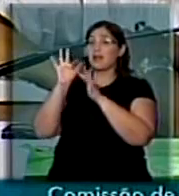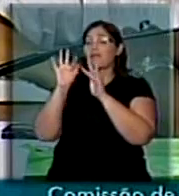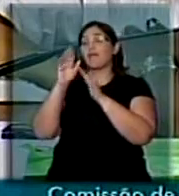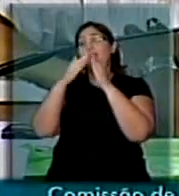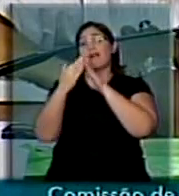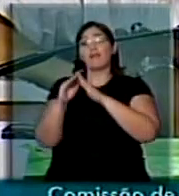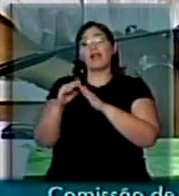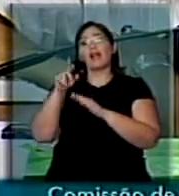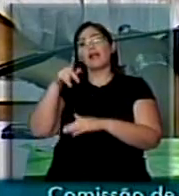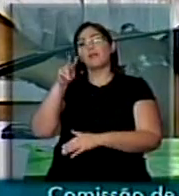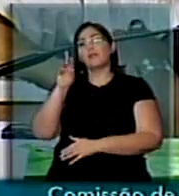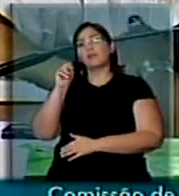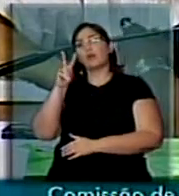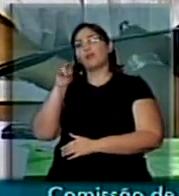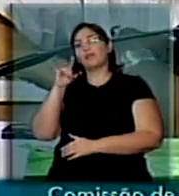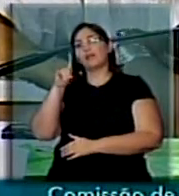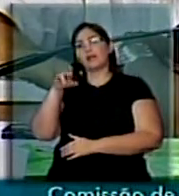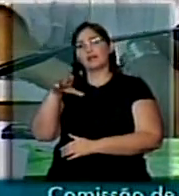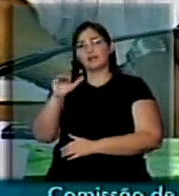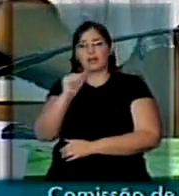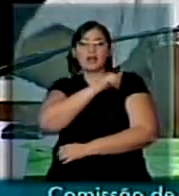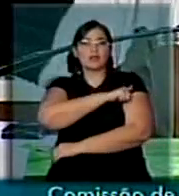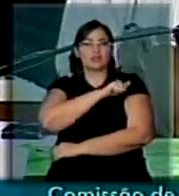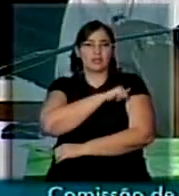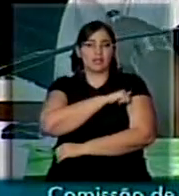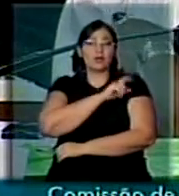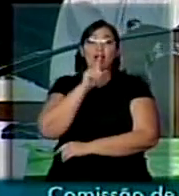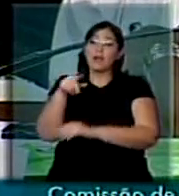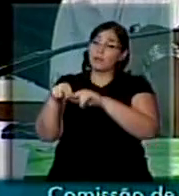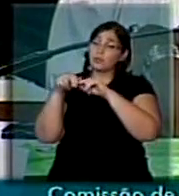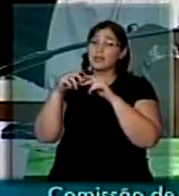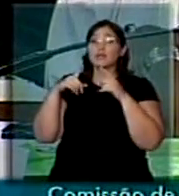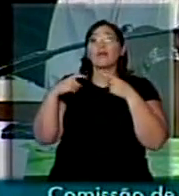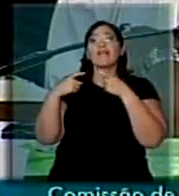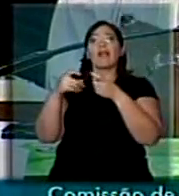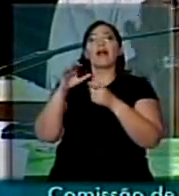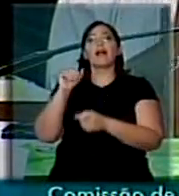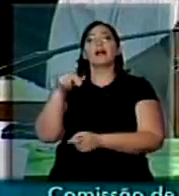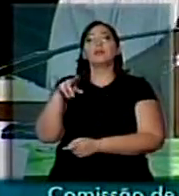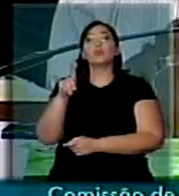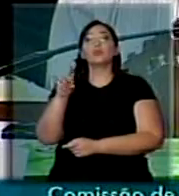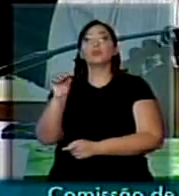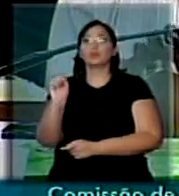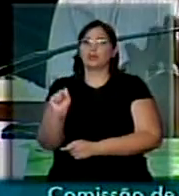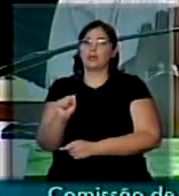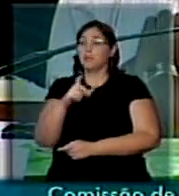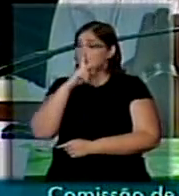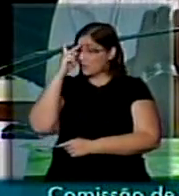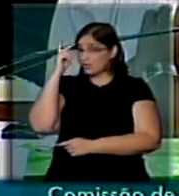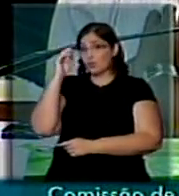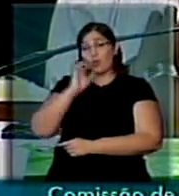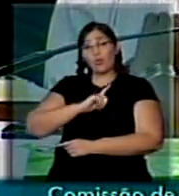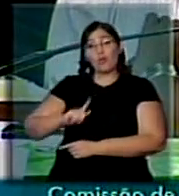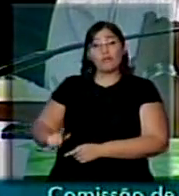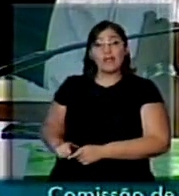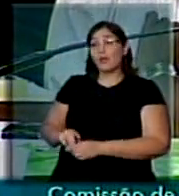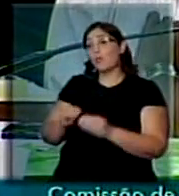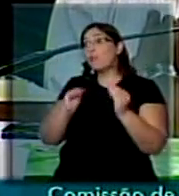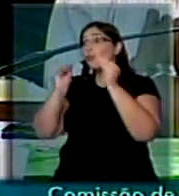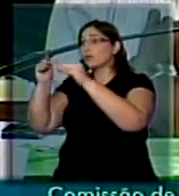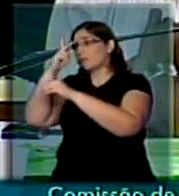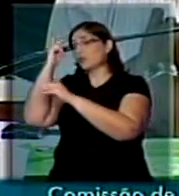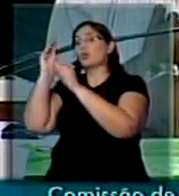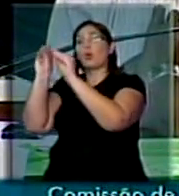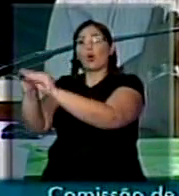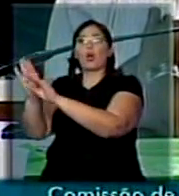Janeiro, a favela da Providência, ela veio dos remanescentes da Guerra de Canudos. O próprio Estado brasileiro colocou aquelas pessoas lá. E mais ainda,